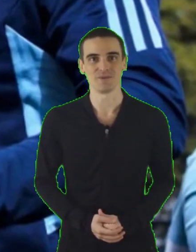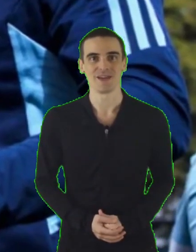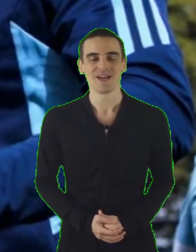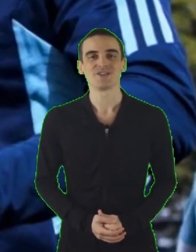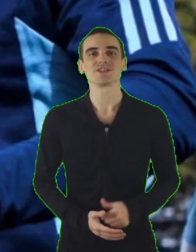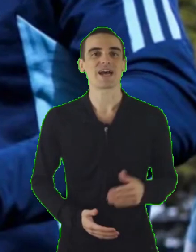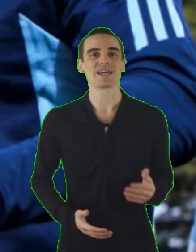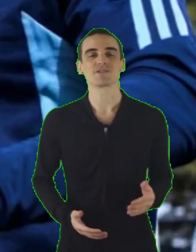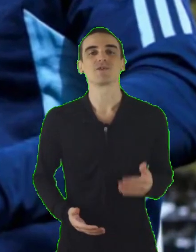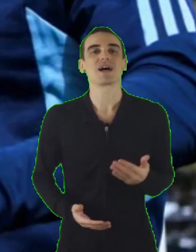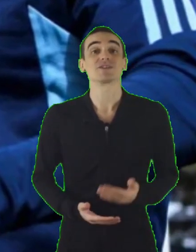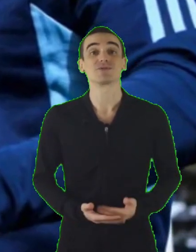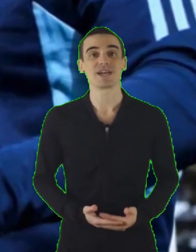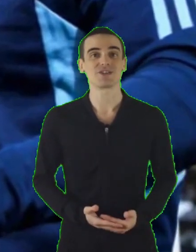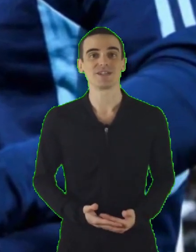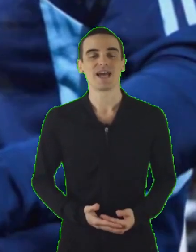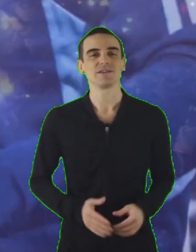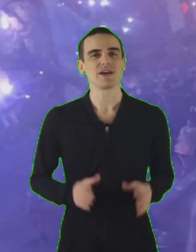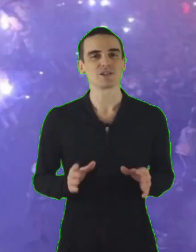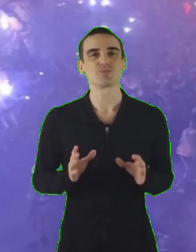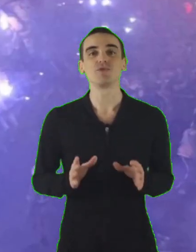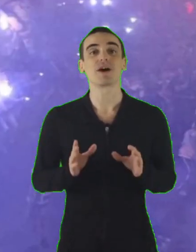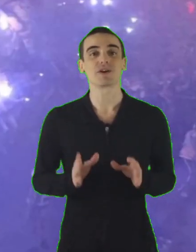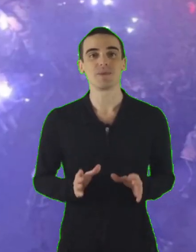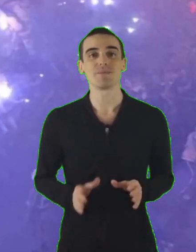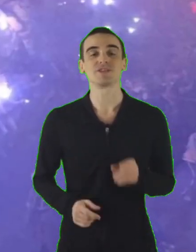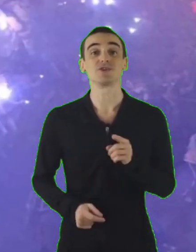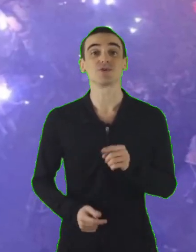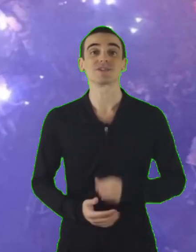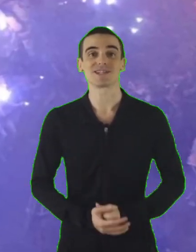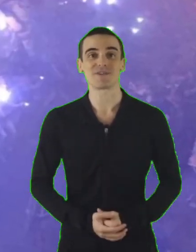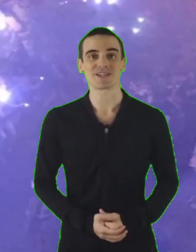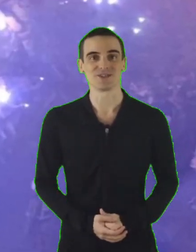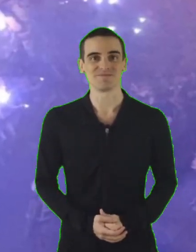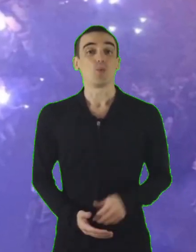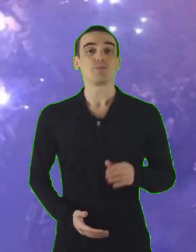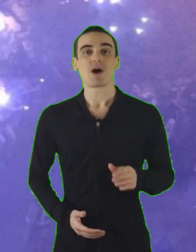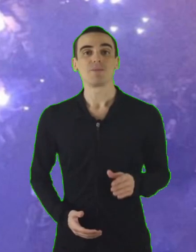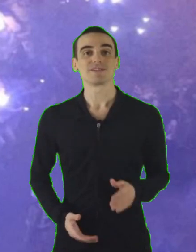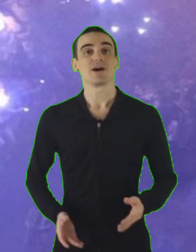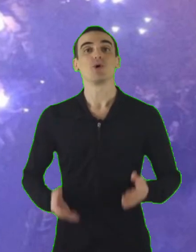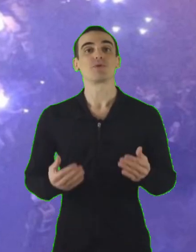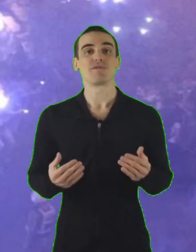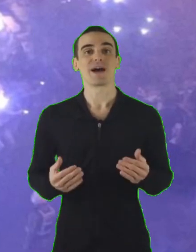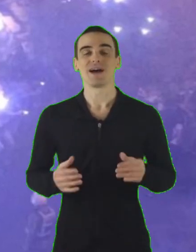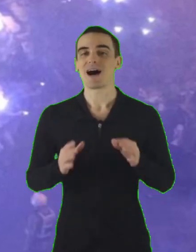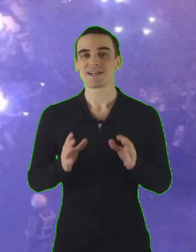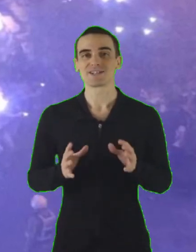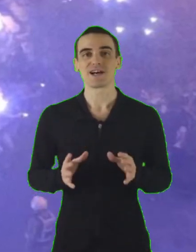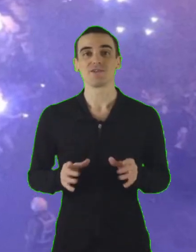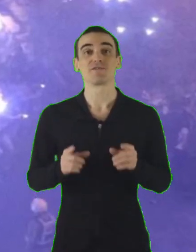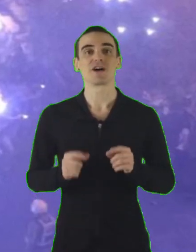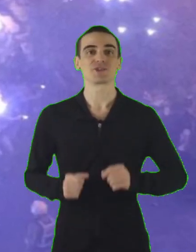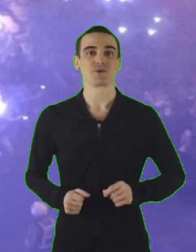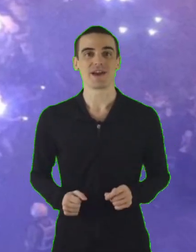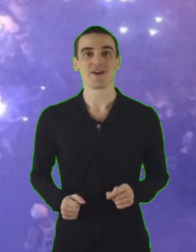acertou a contratação de um bom volante para a próxima temporada. Para não perder as últimas notícias do Cruzeiro em primeira mão, é muito importante que você deixe